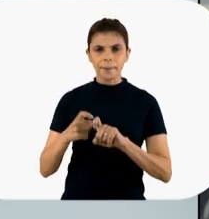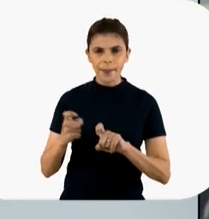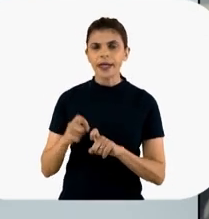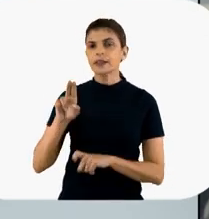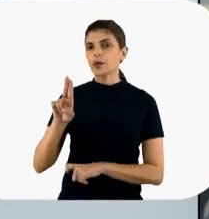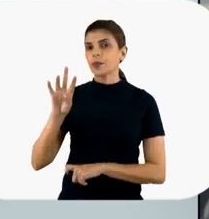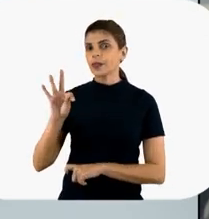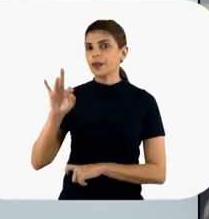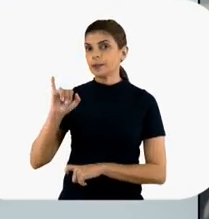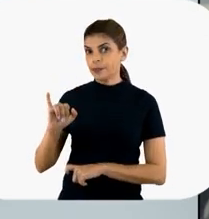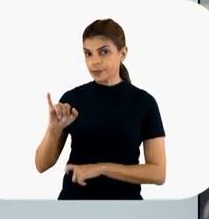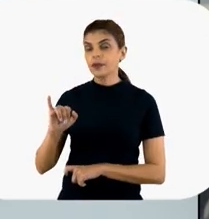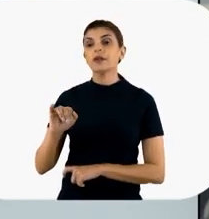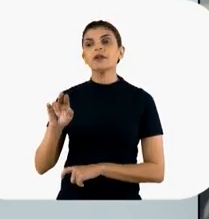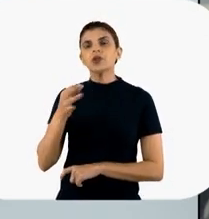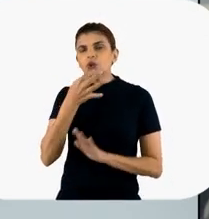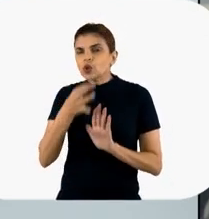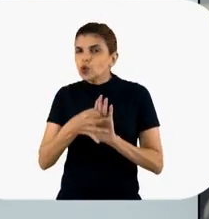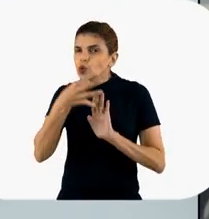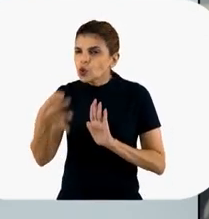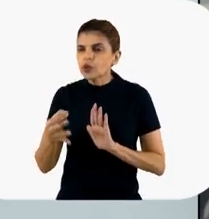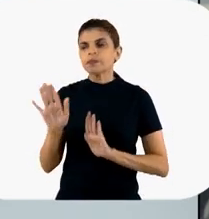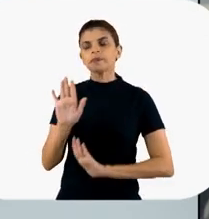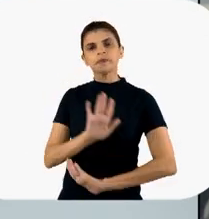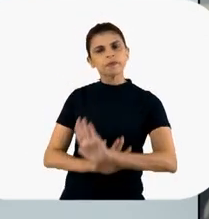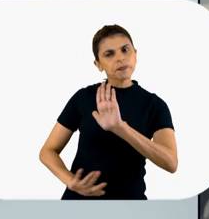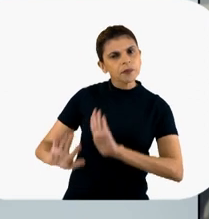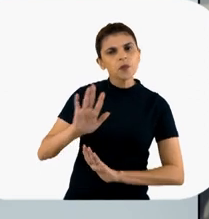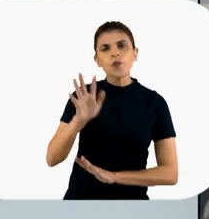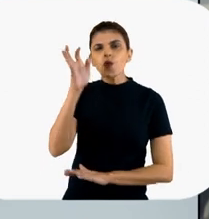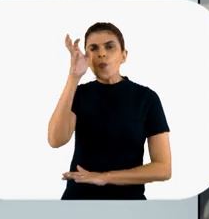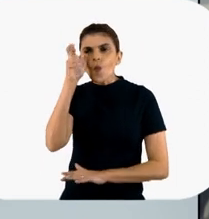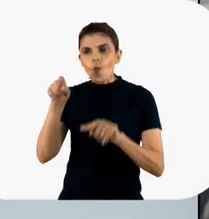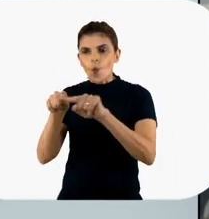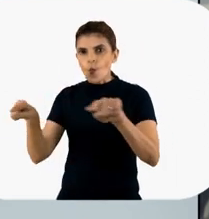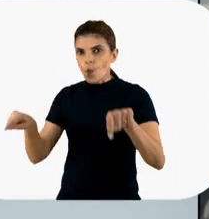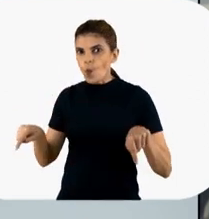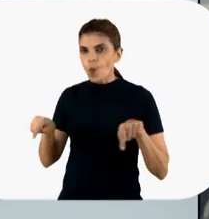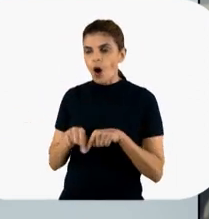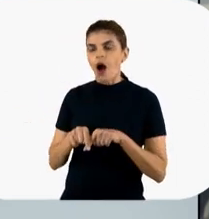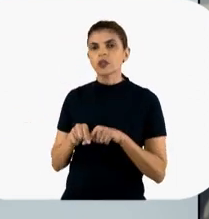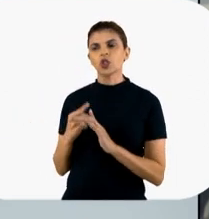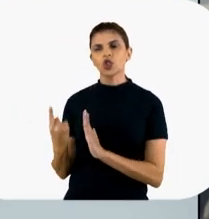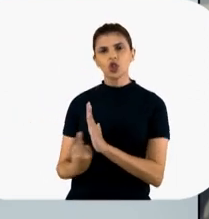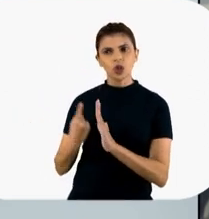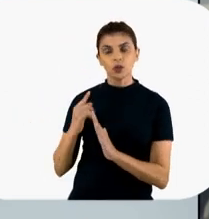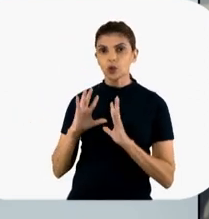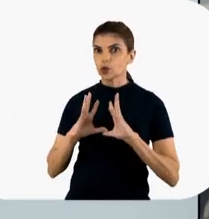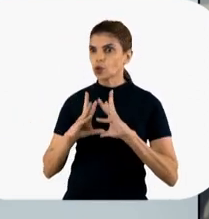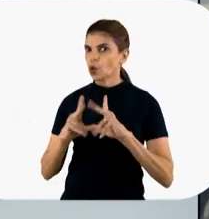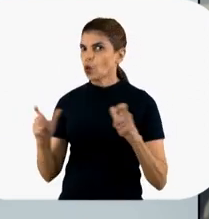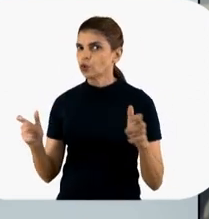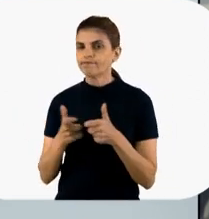de Terapia Intensiva, que é a AMIB, sugeriam para usar com cautela, em quartos isolados, e todo mundo muito